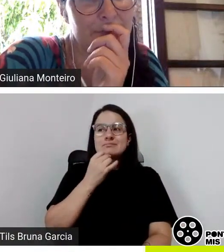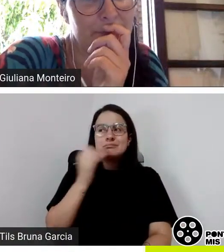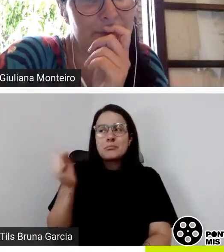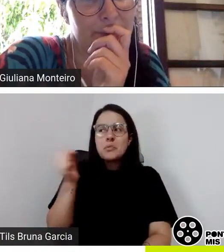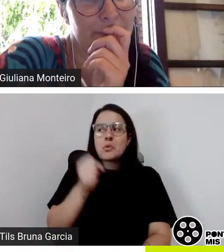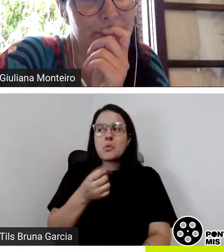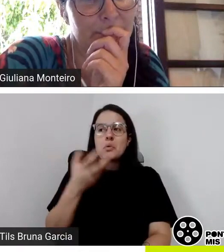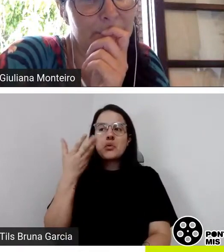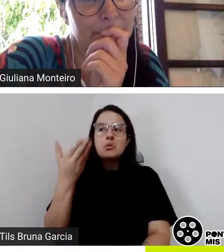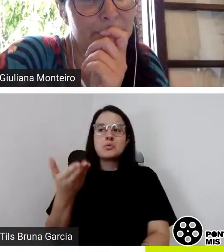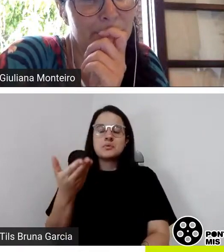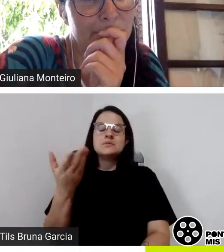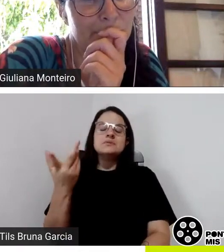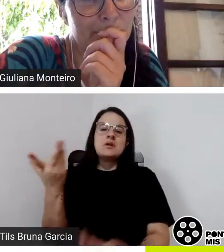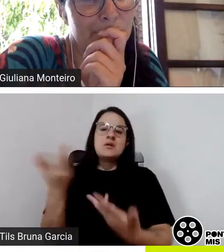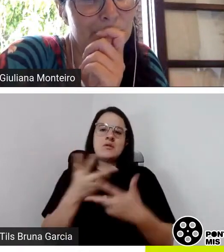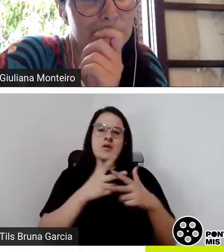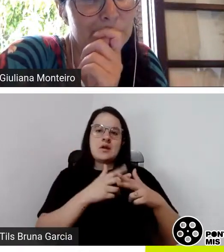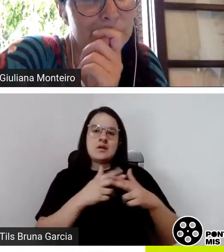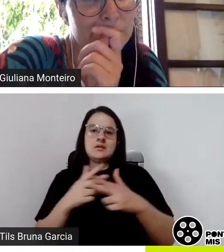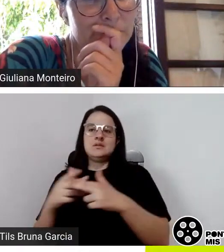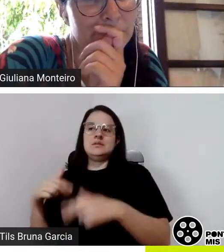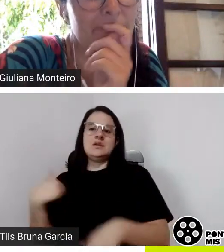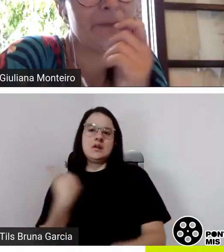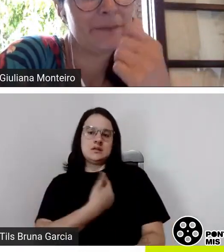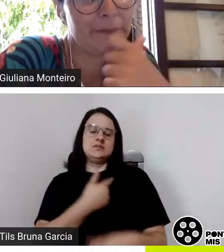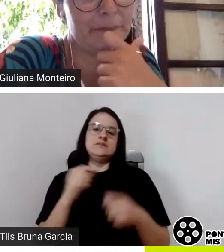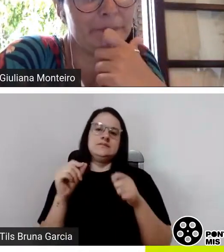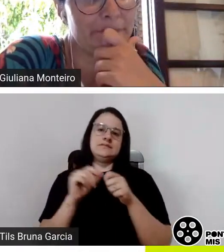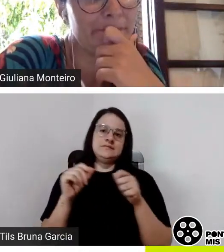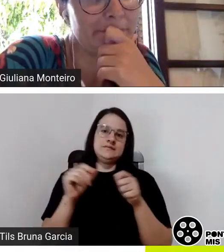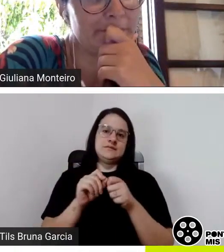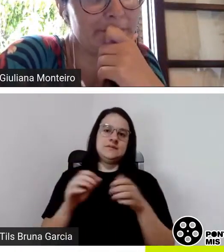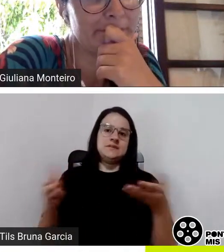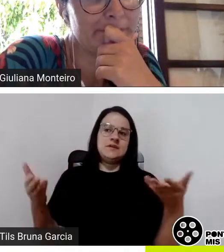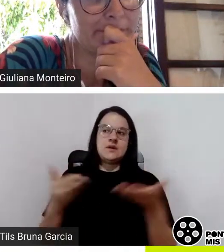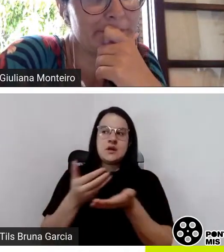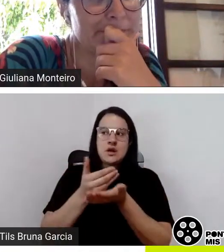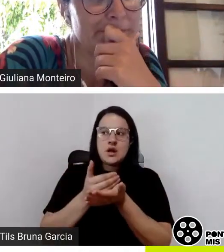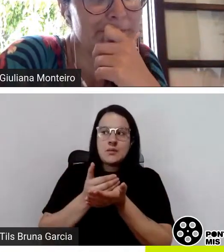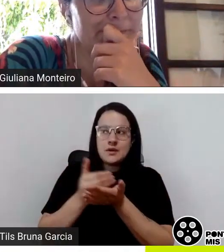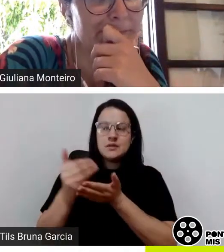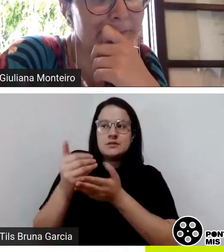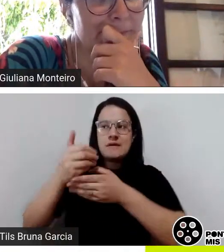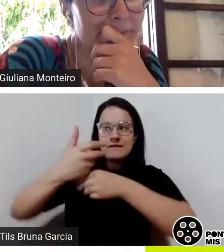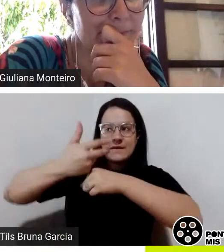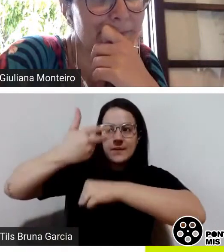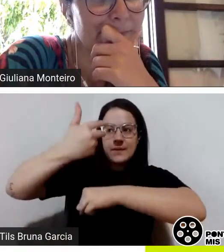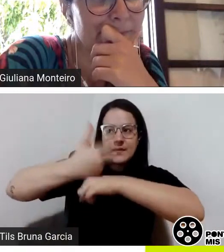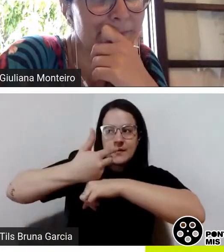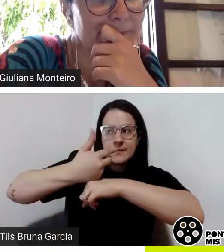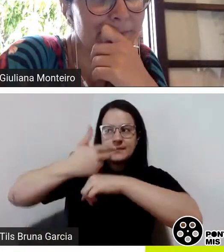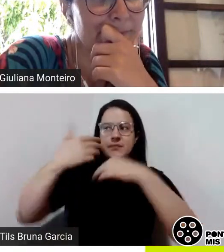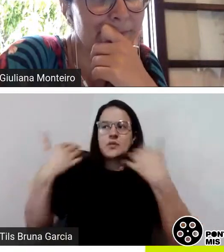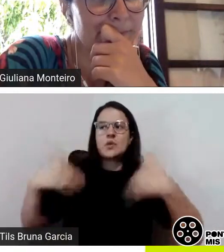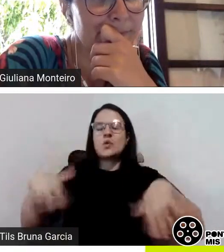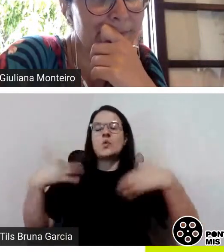essa série que a gente fez agora, Amor e Sorte, quando a gente começou a filmar, não podia entrar ninguém na sala, era